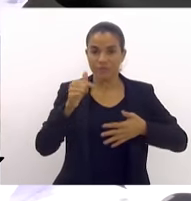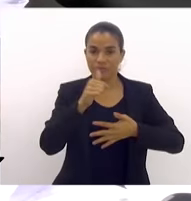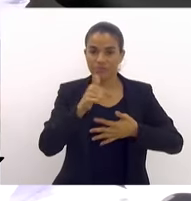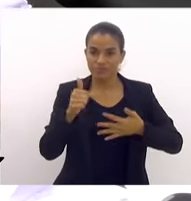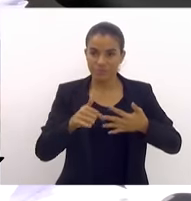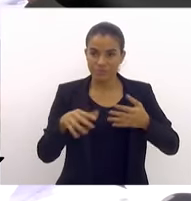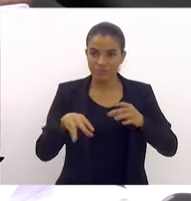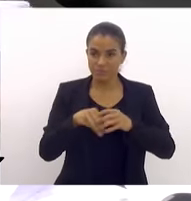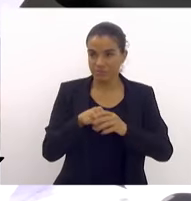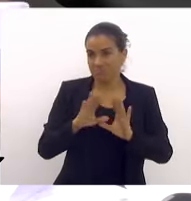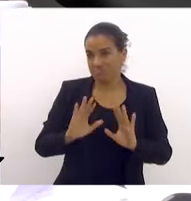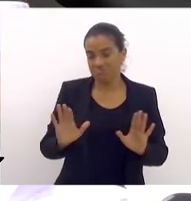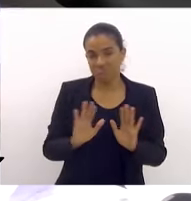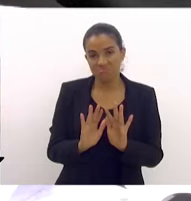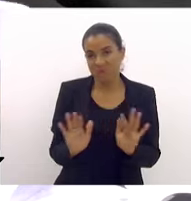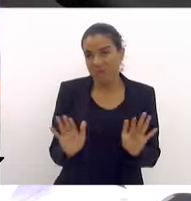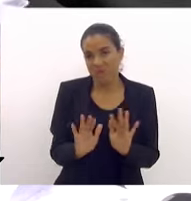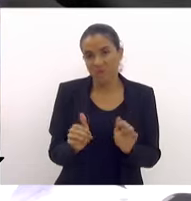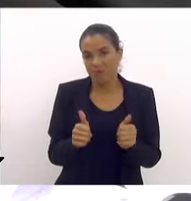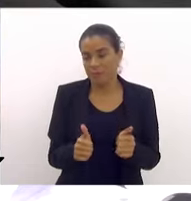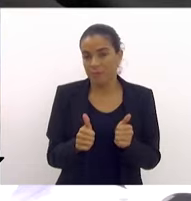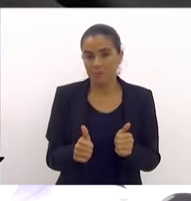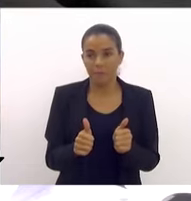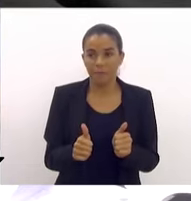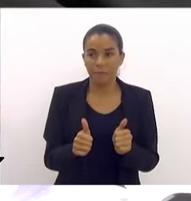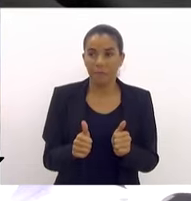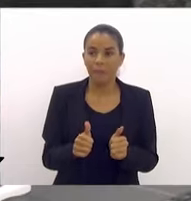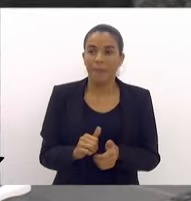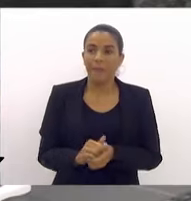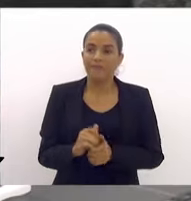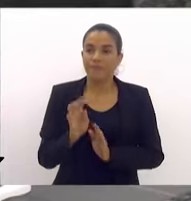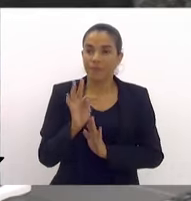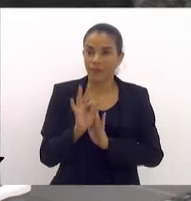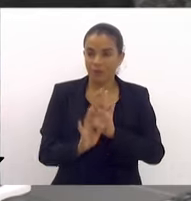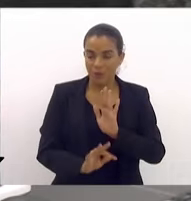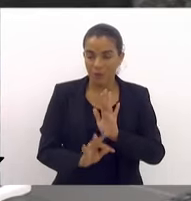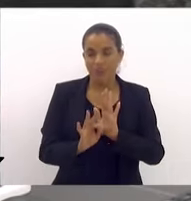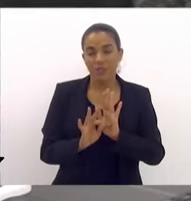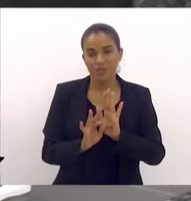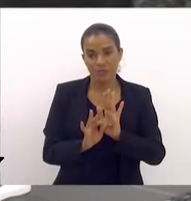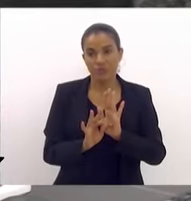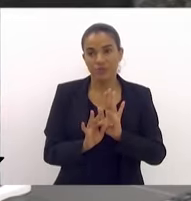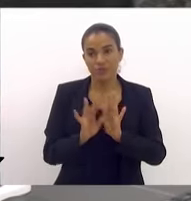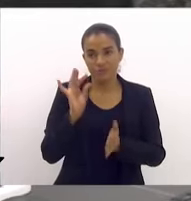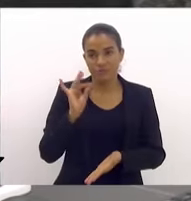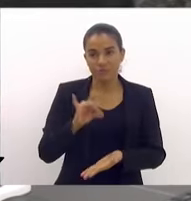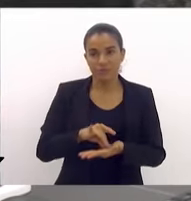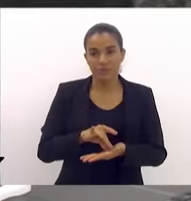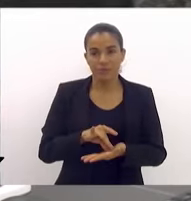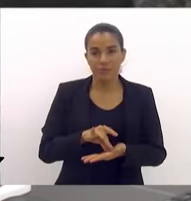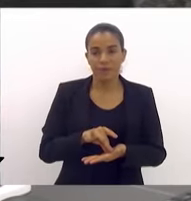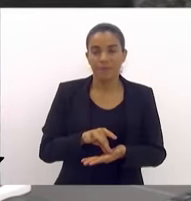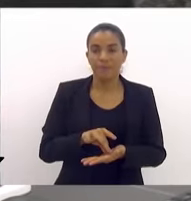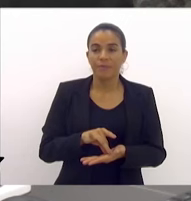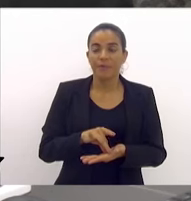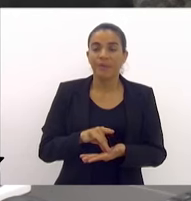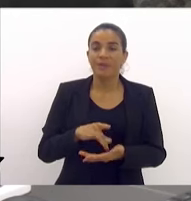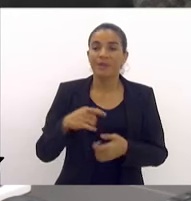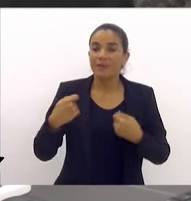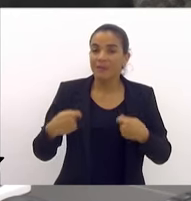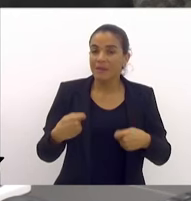Concordância total. Perfeito. Então acho que a gente referendo a tudo. E aí o texto, para que fique constado agora oficialmente, é o seguinte: deverão